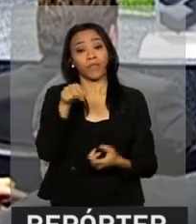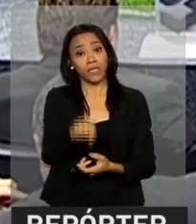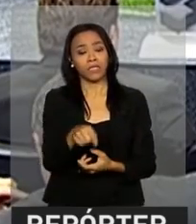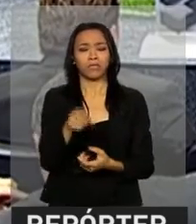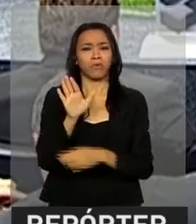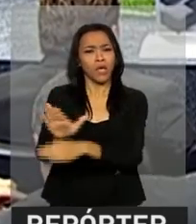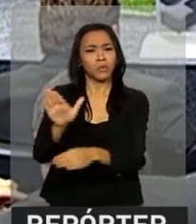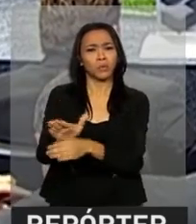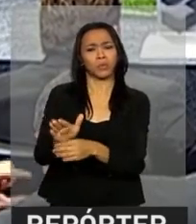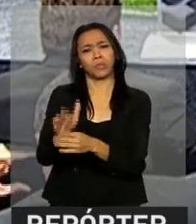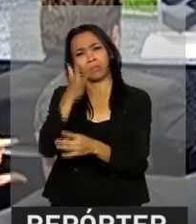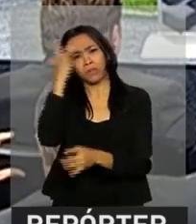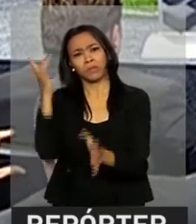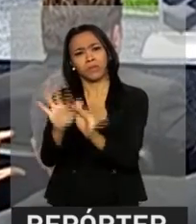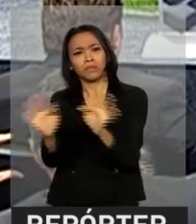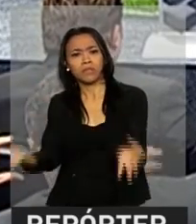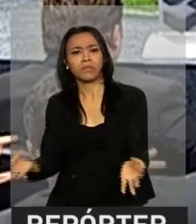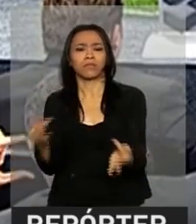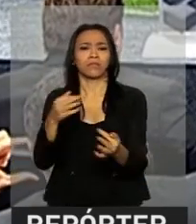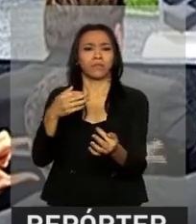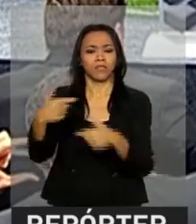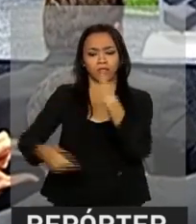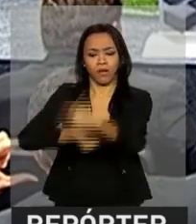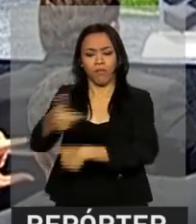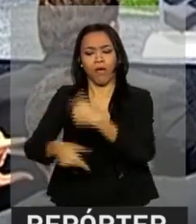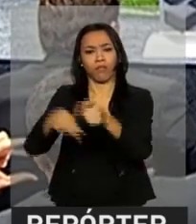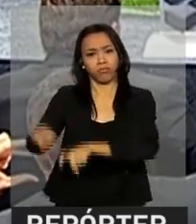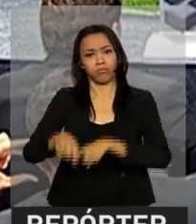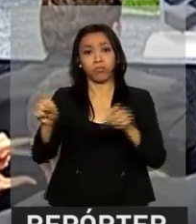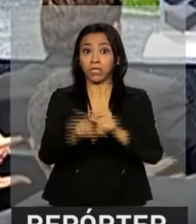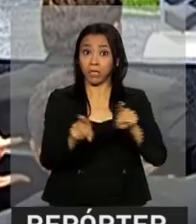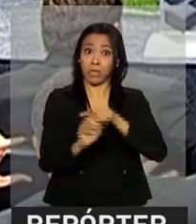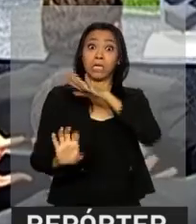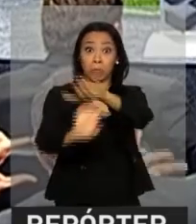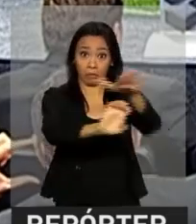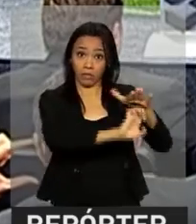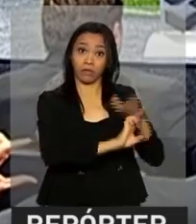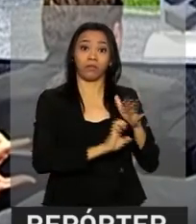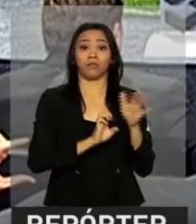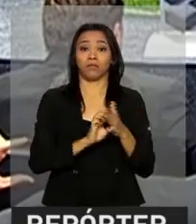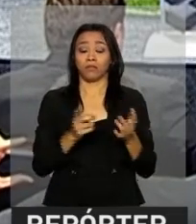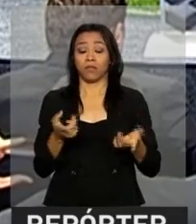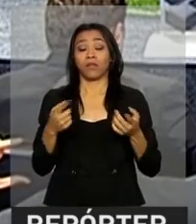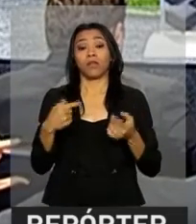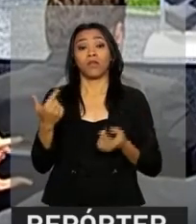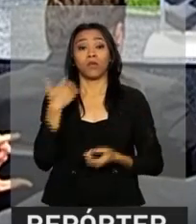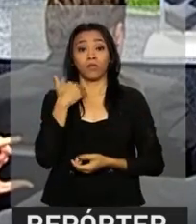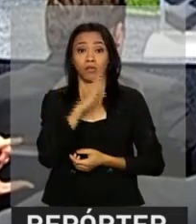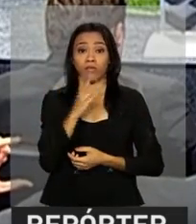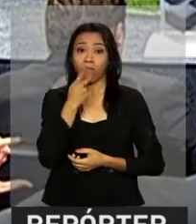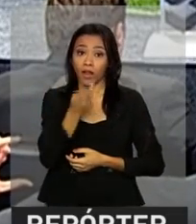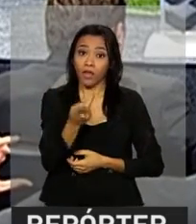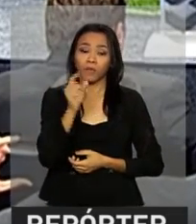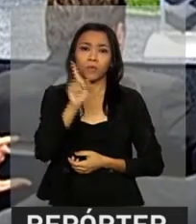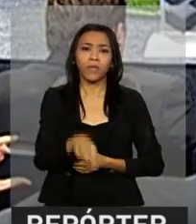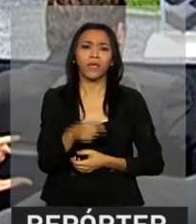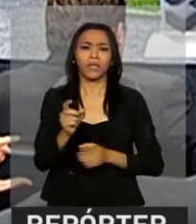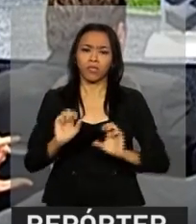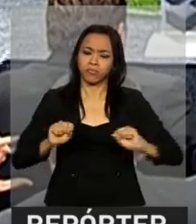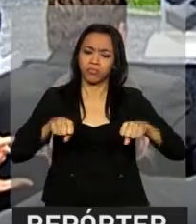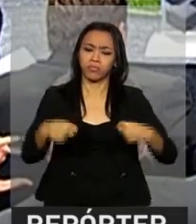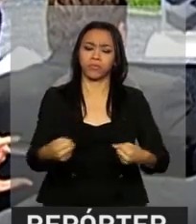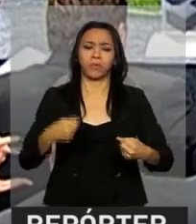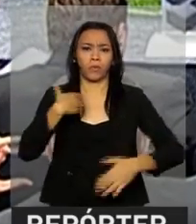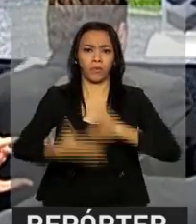grandes produtores quanto pequenos agricultores. E o governo tem destacado o papel do agronegócio na retomada da economia